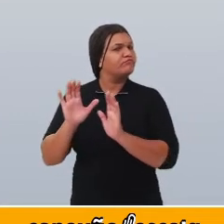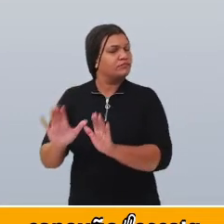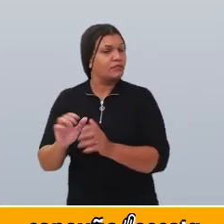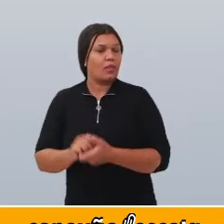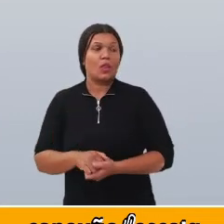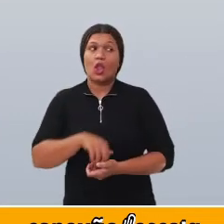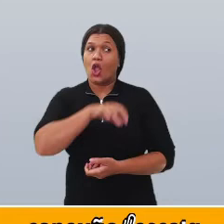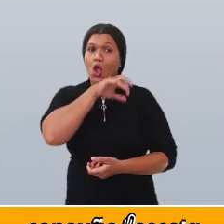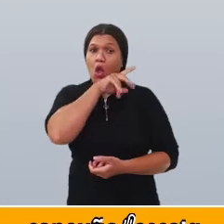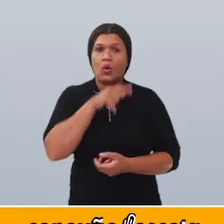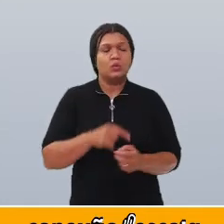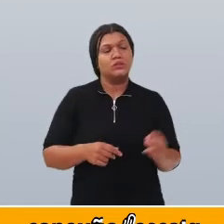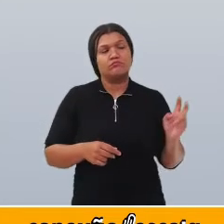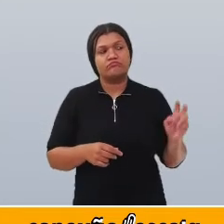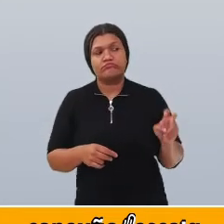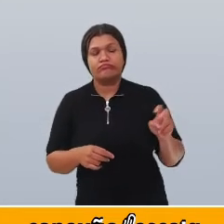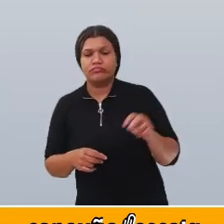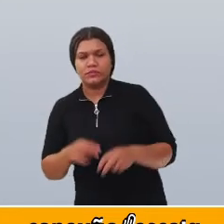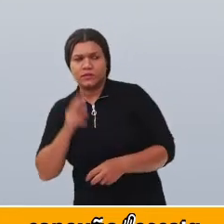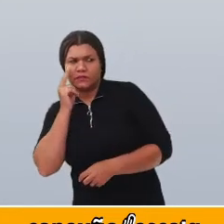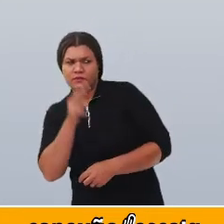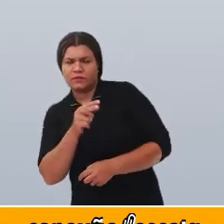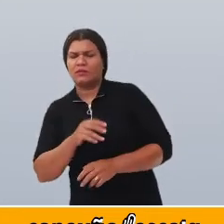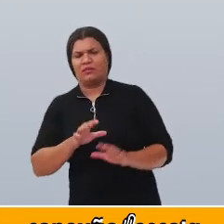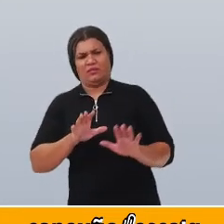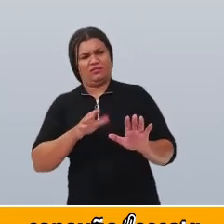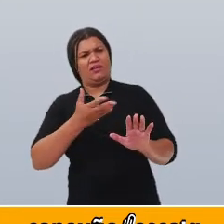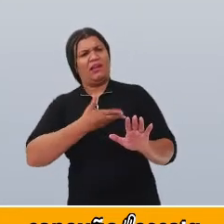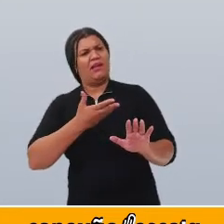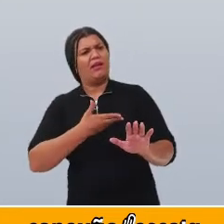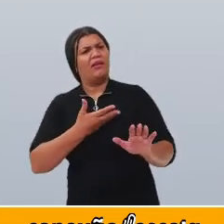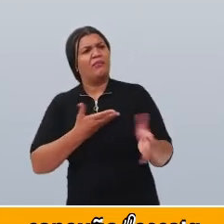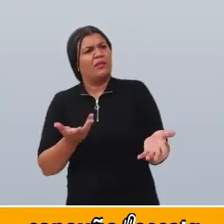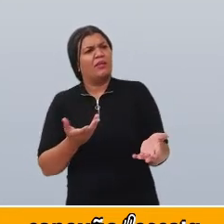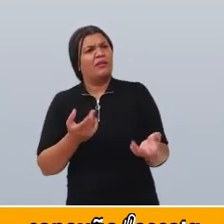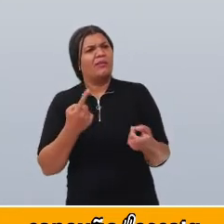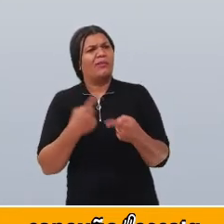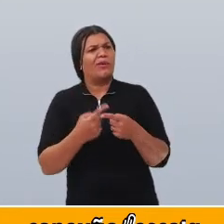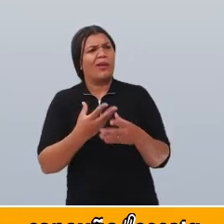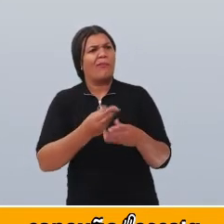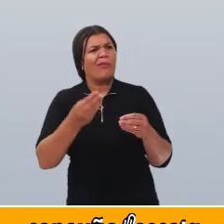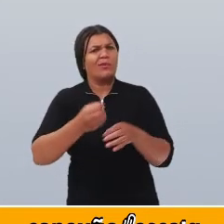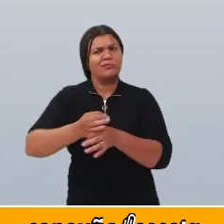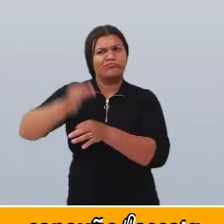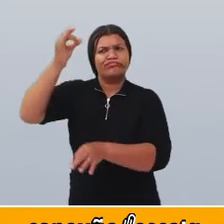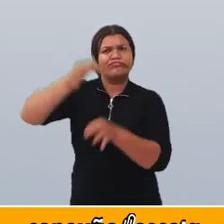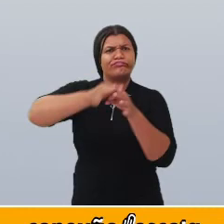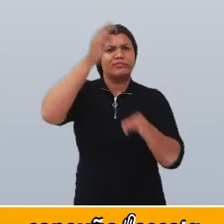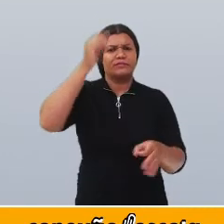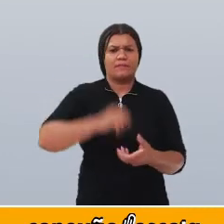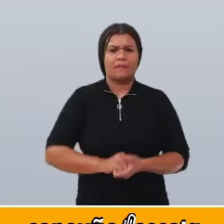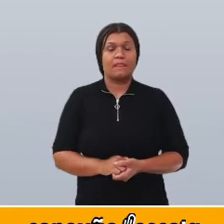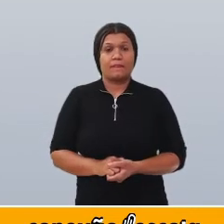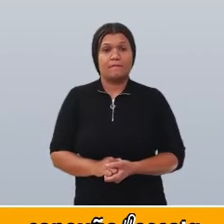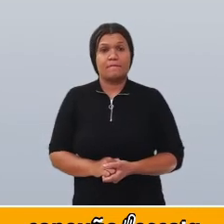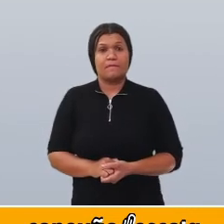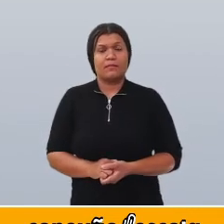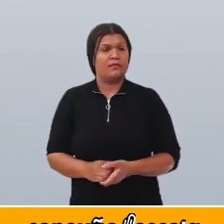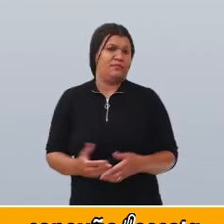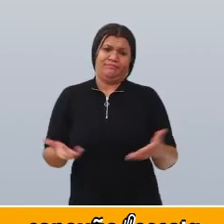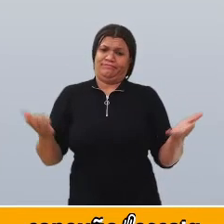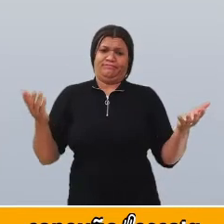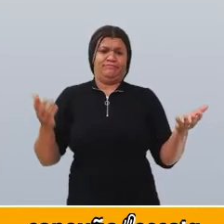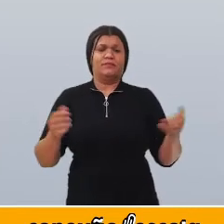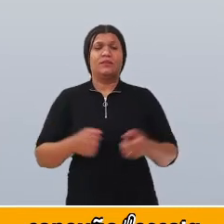veio chegando e, vendo aquilo, disse: Amigo bode, por que tanto cipó? Fum, para quê?